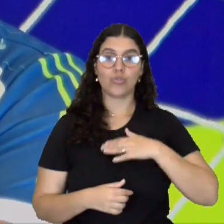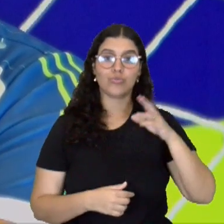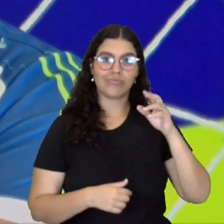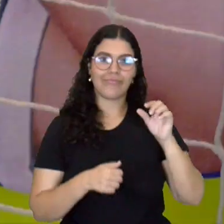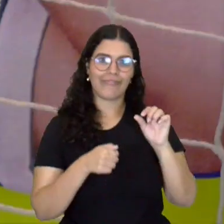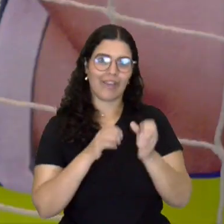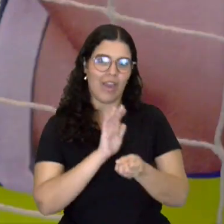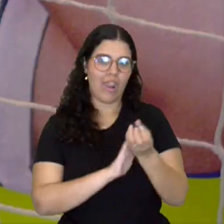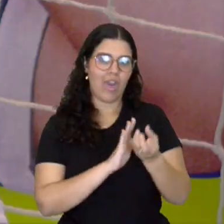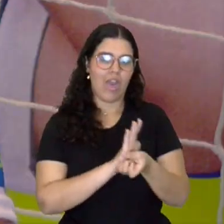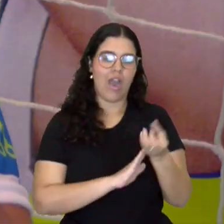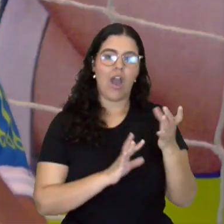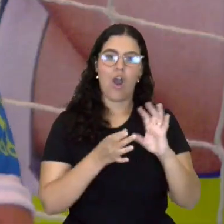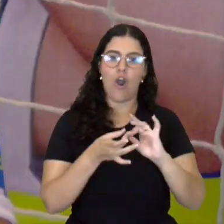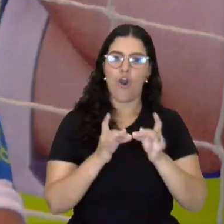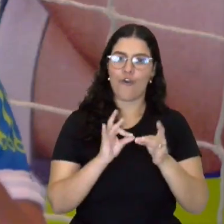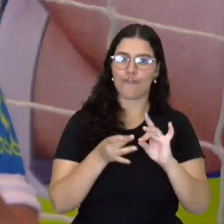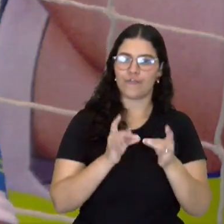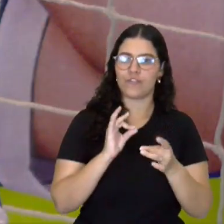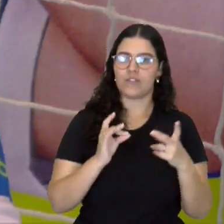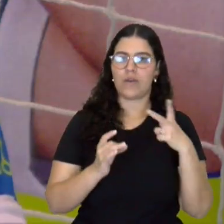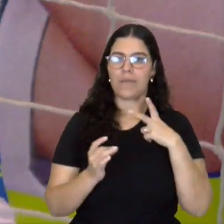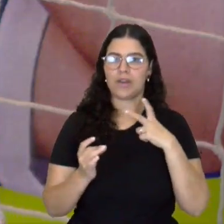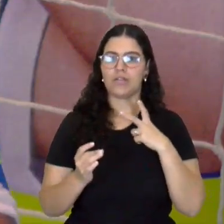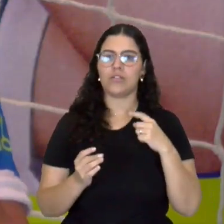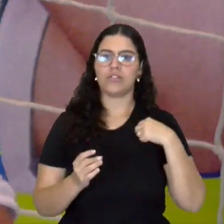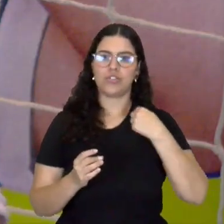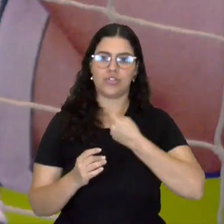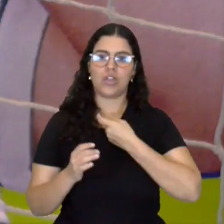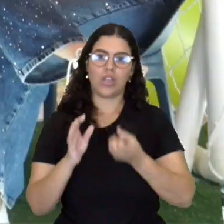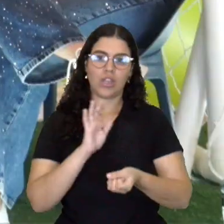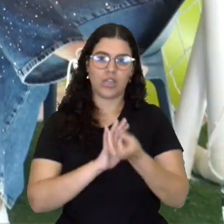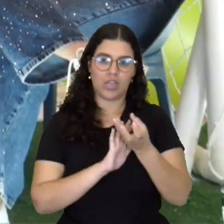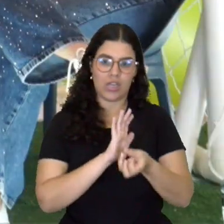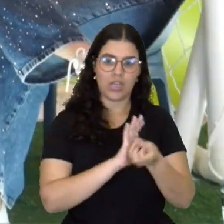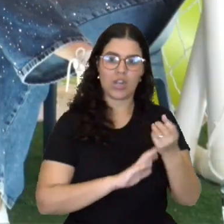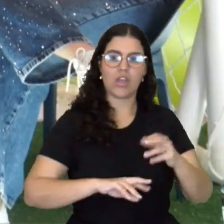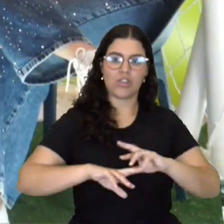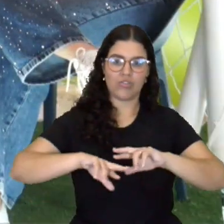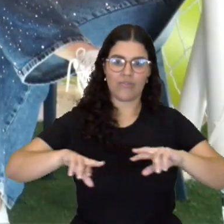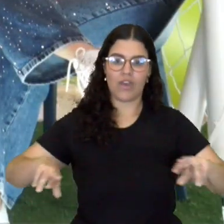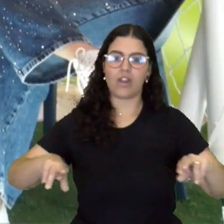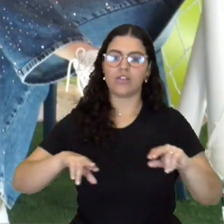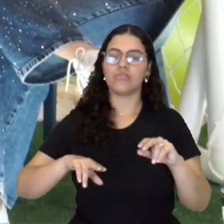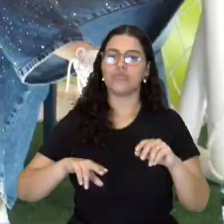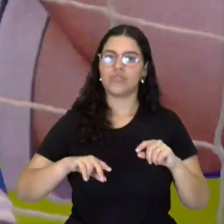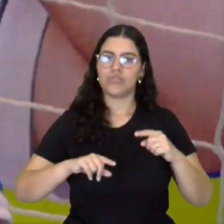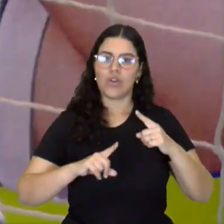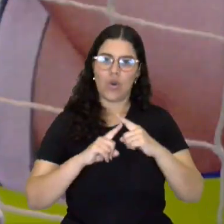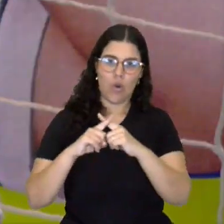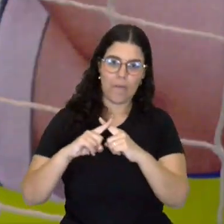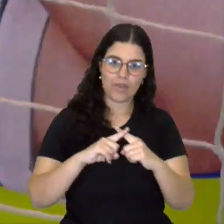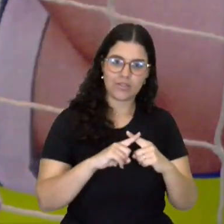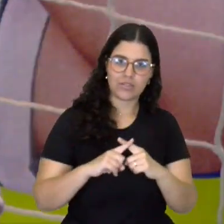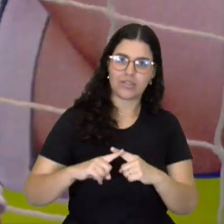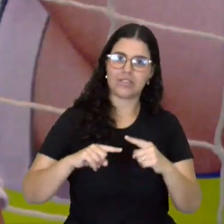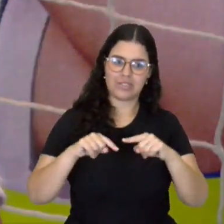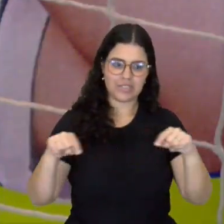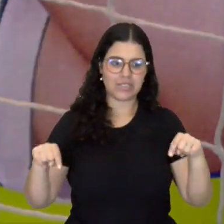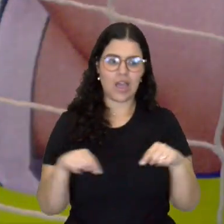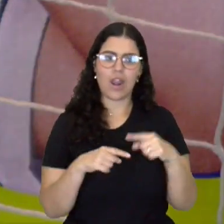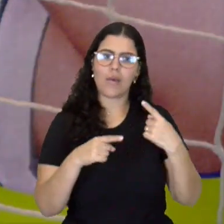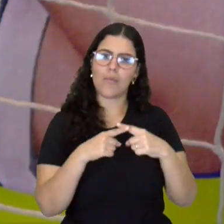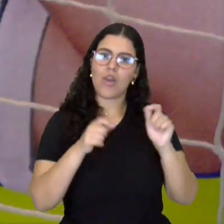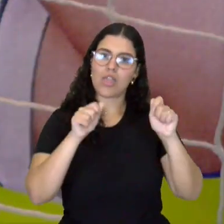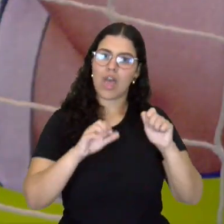internas. Então, a gente faz várias, como se fossem pequenas competições dentro da sala, para envolver toda a turma. E aí, uns perdem,